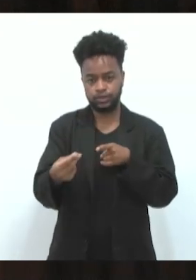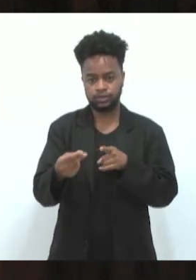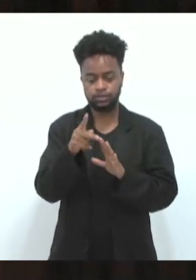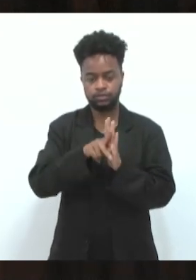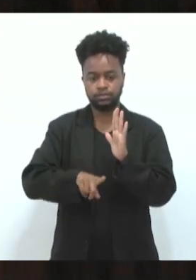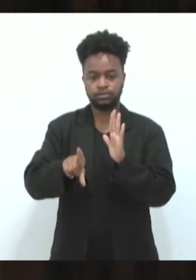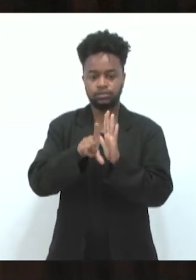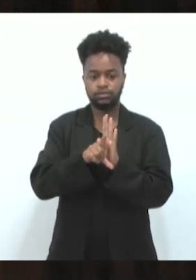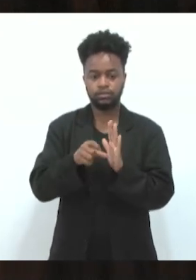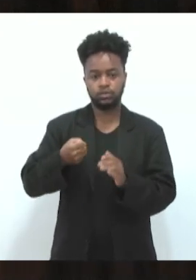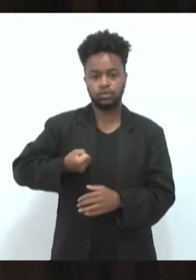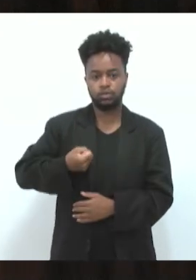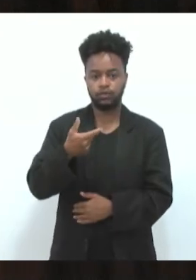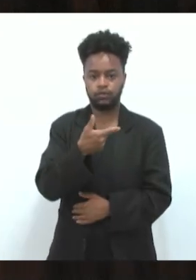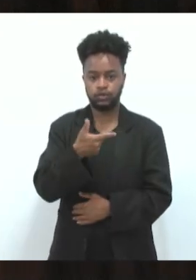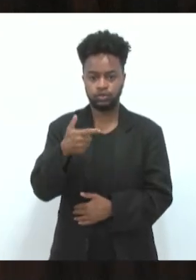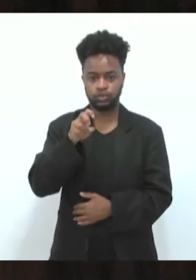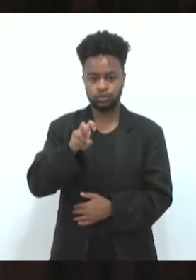Projeto de lei número